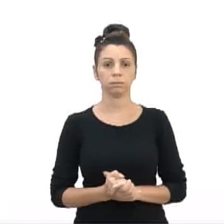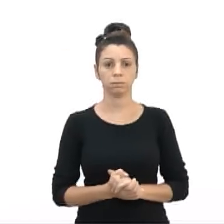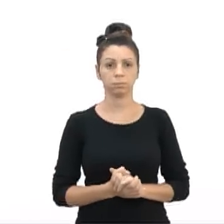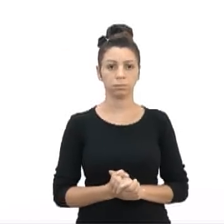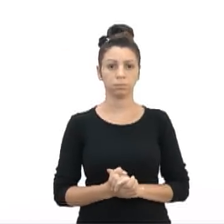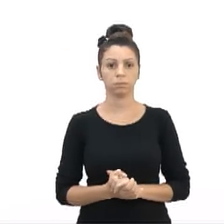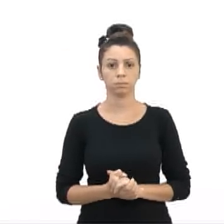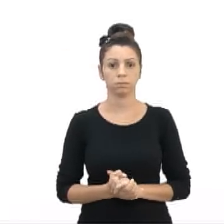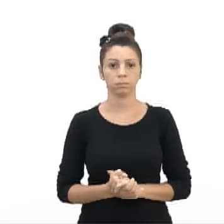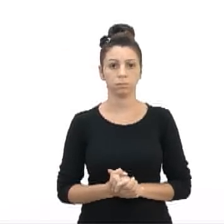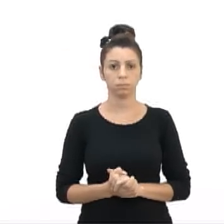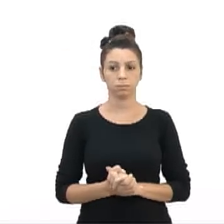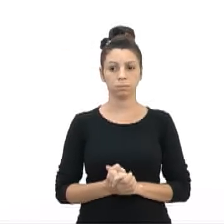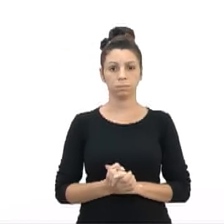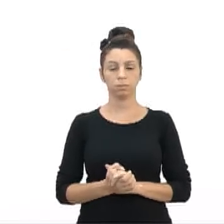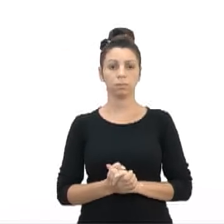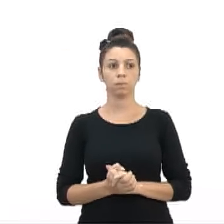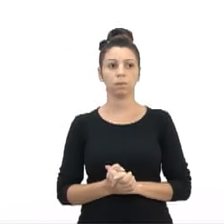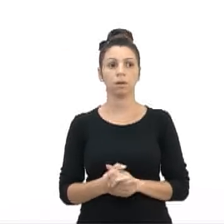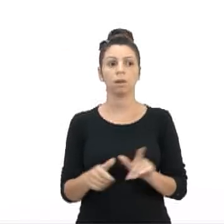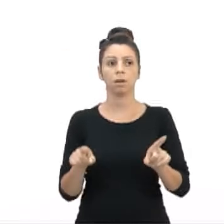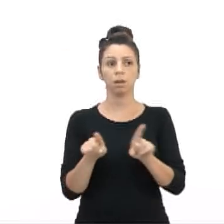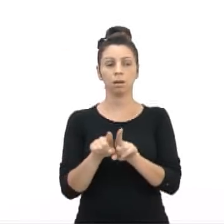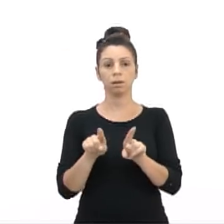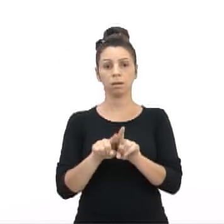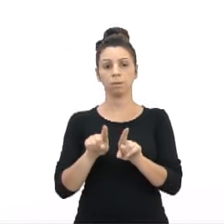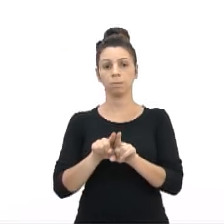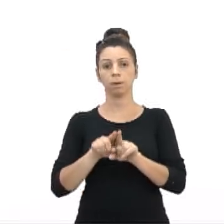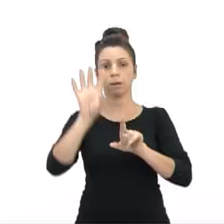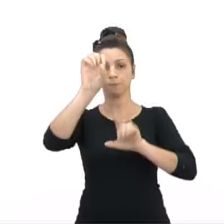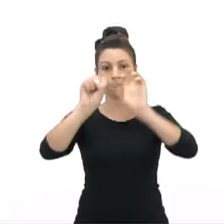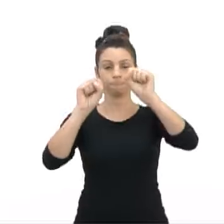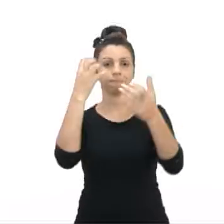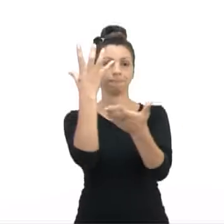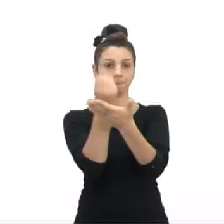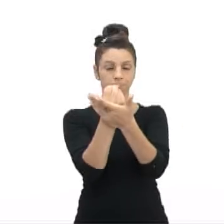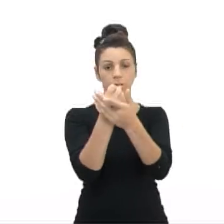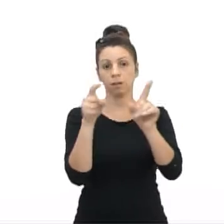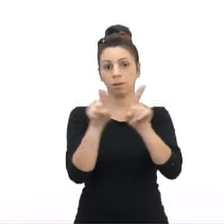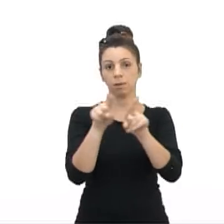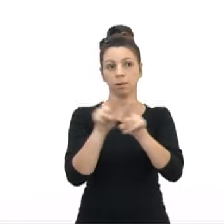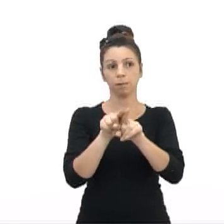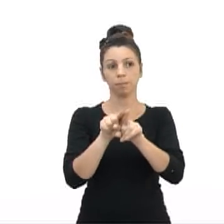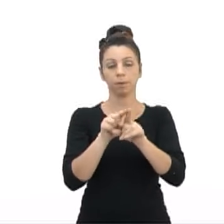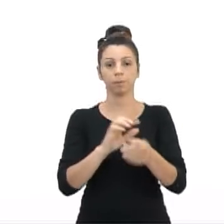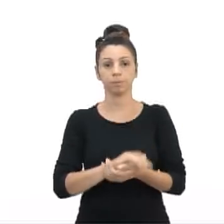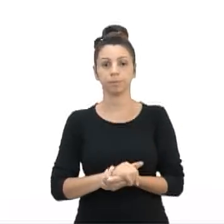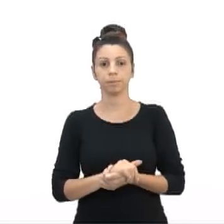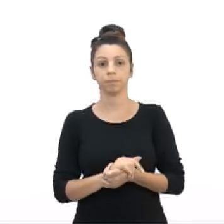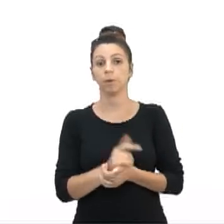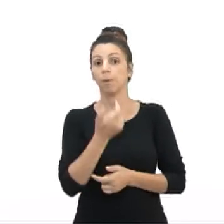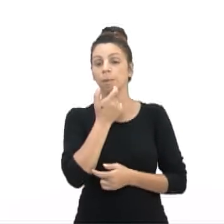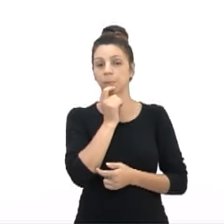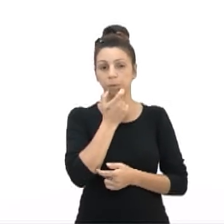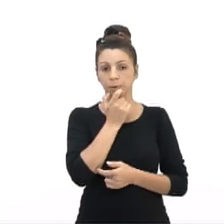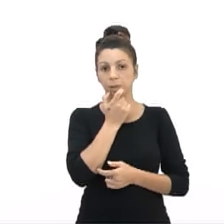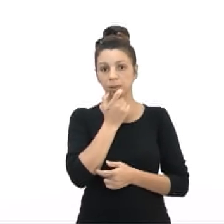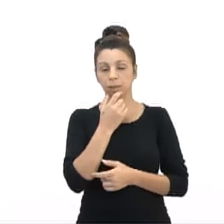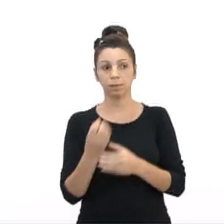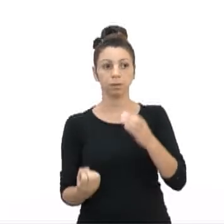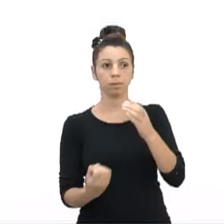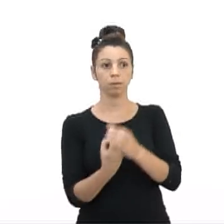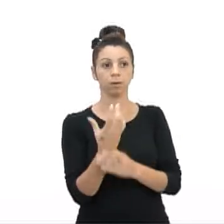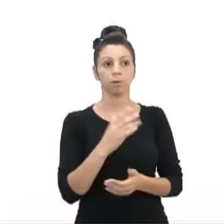Então, broadcast é uma palavra que foi composta de dois outros substantivos provenientes do inglês, né?